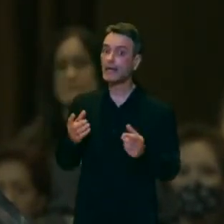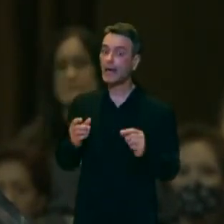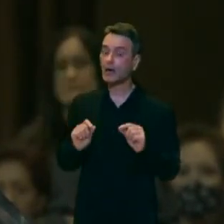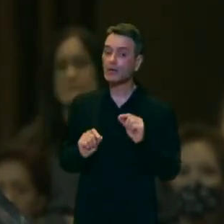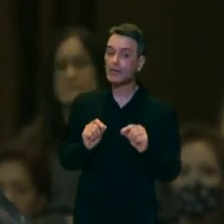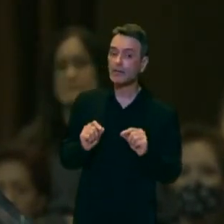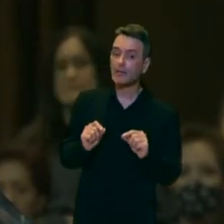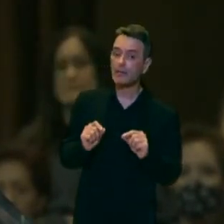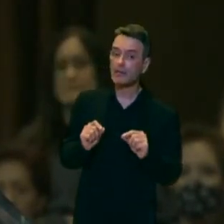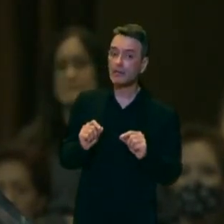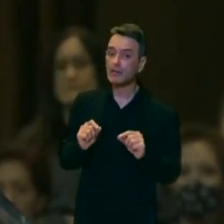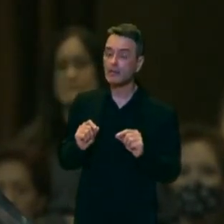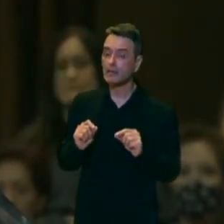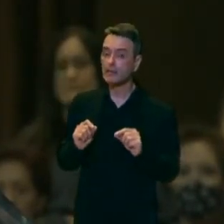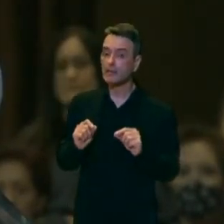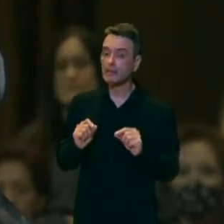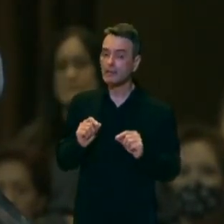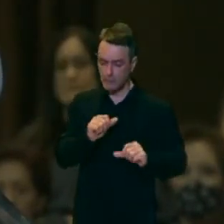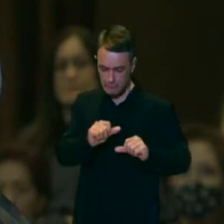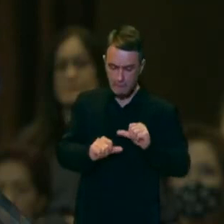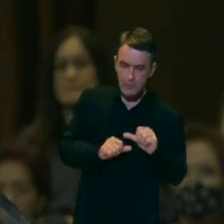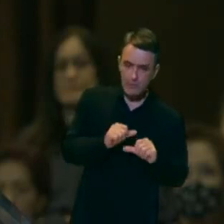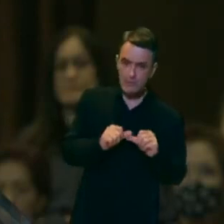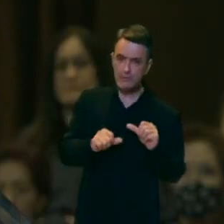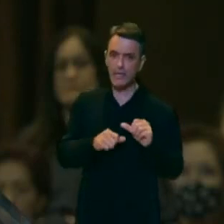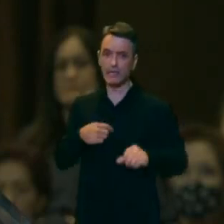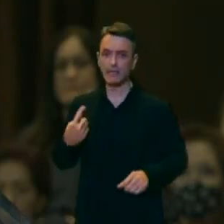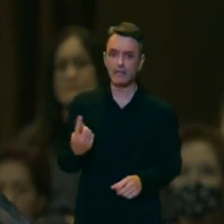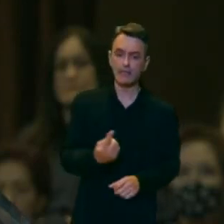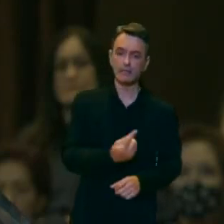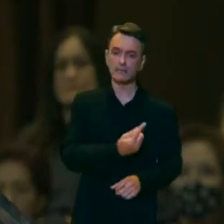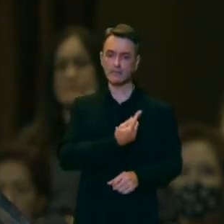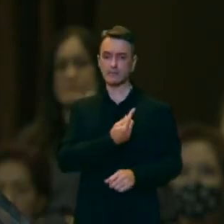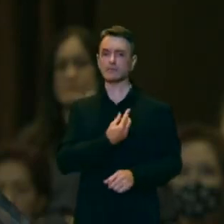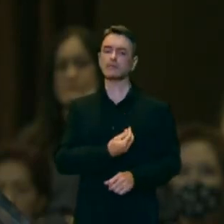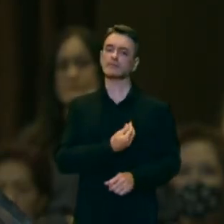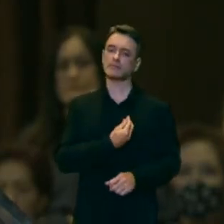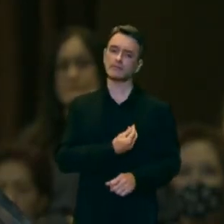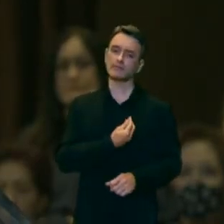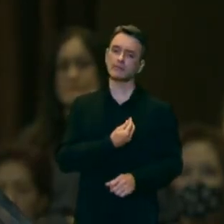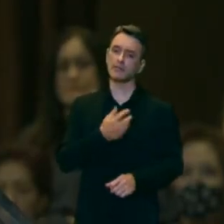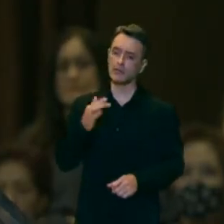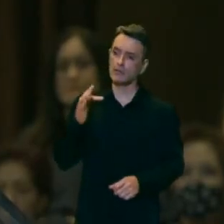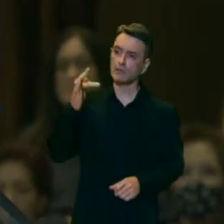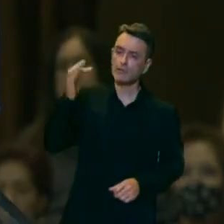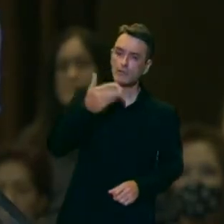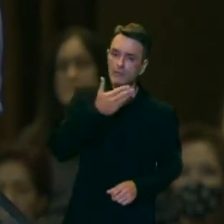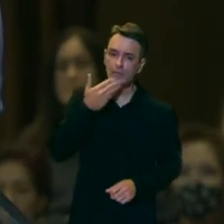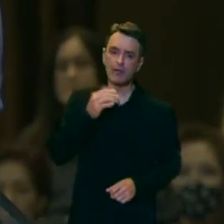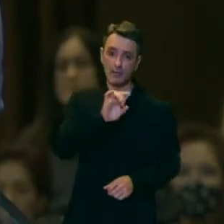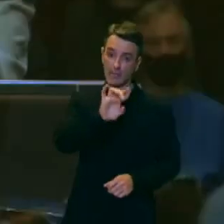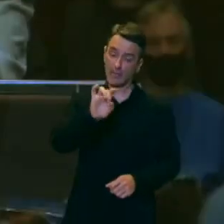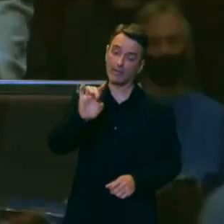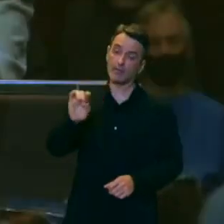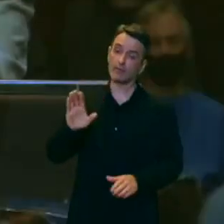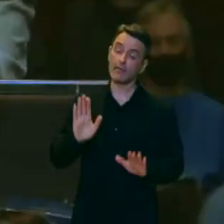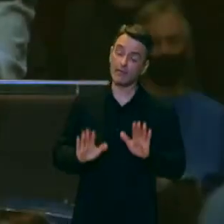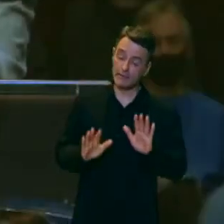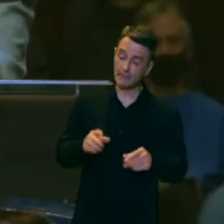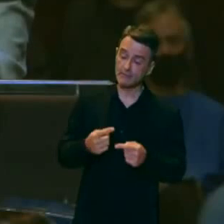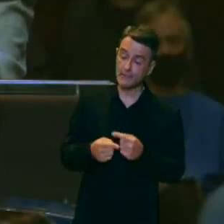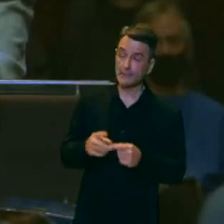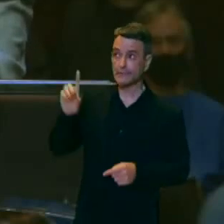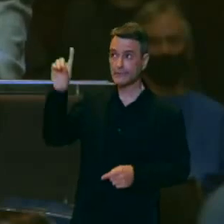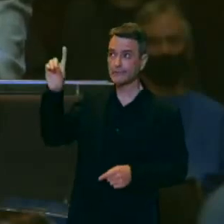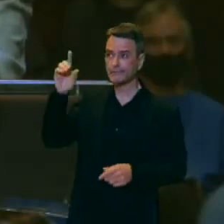história, e Ele quer construir um futuro melhor para cada um de nós, e às vezes para isso Ele tem que mexer nos nossos sonhos, tem